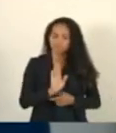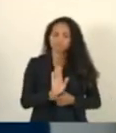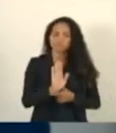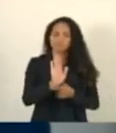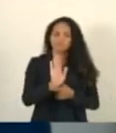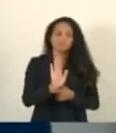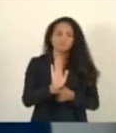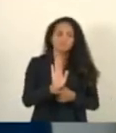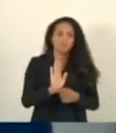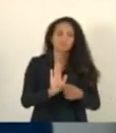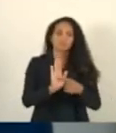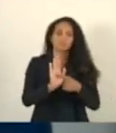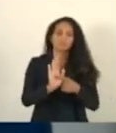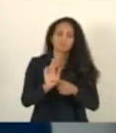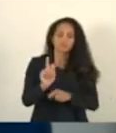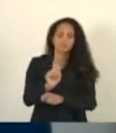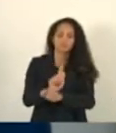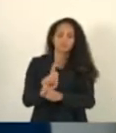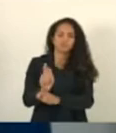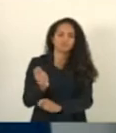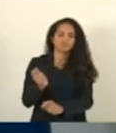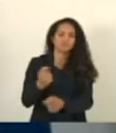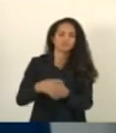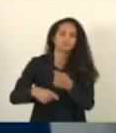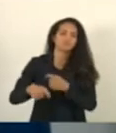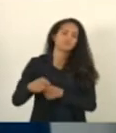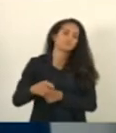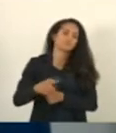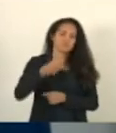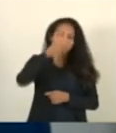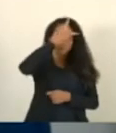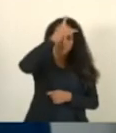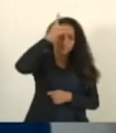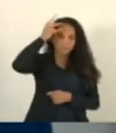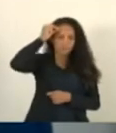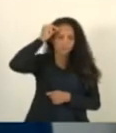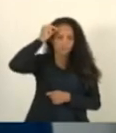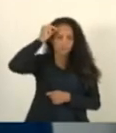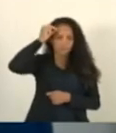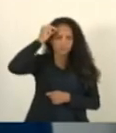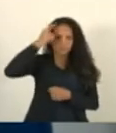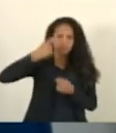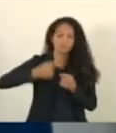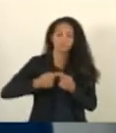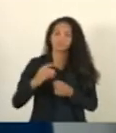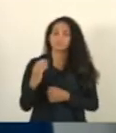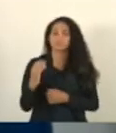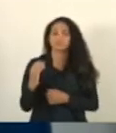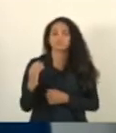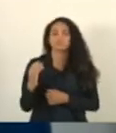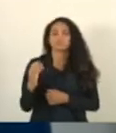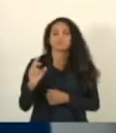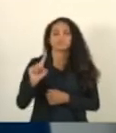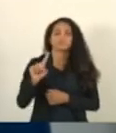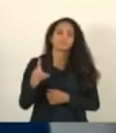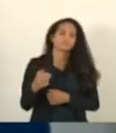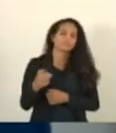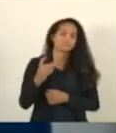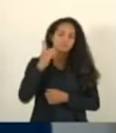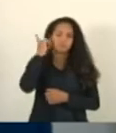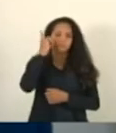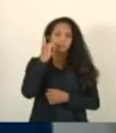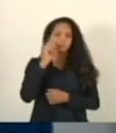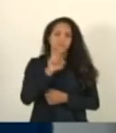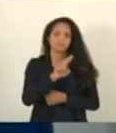que se revela o prefeito de Cariacica, o ex-deputado Euclides